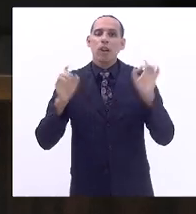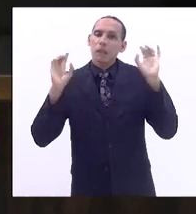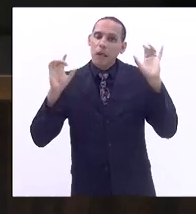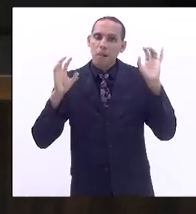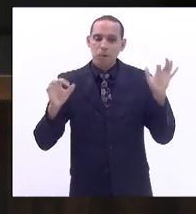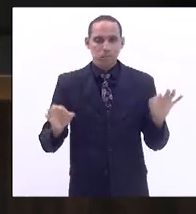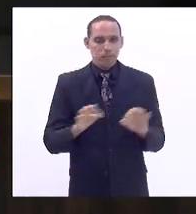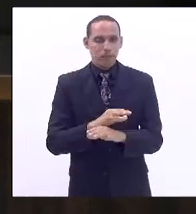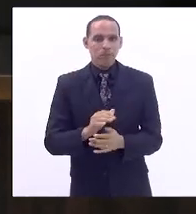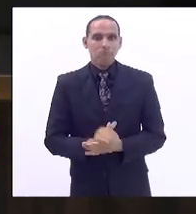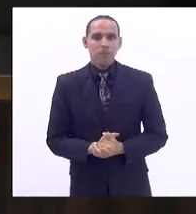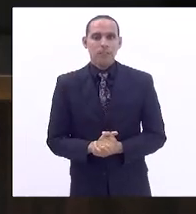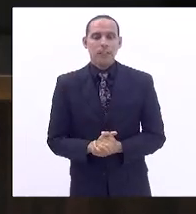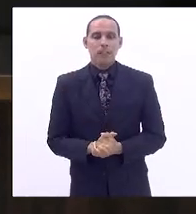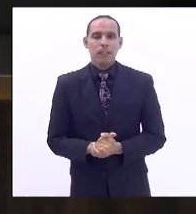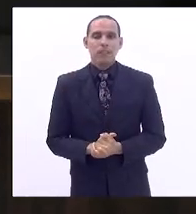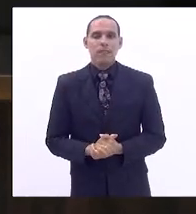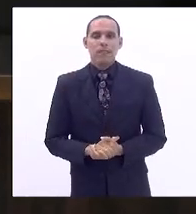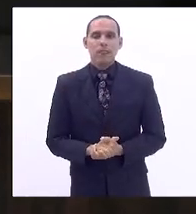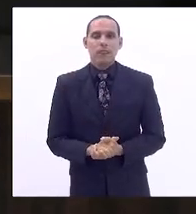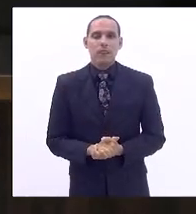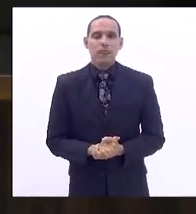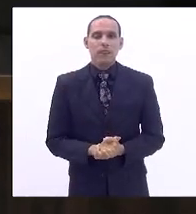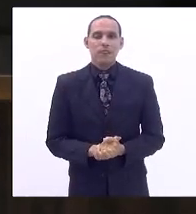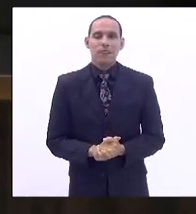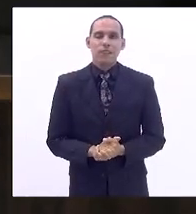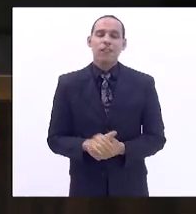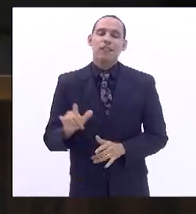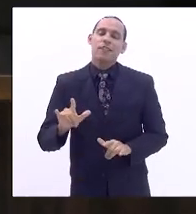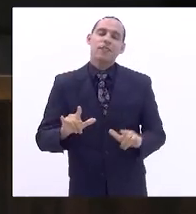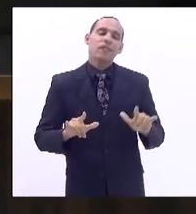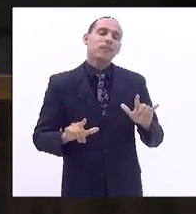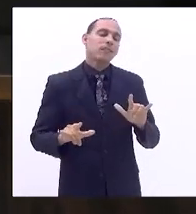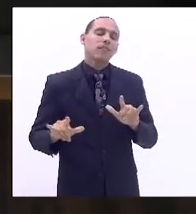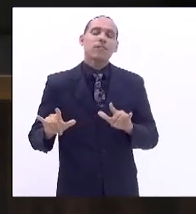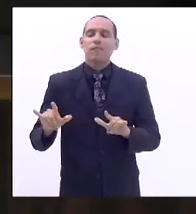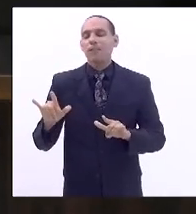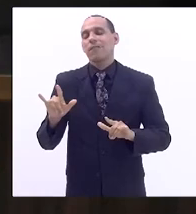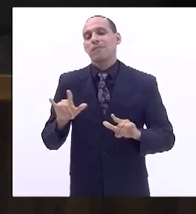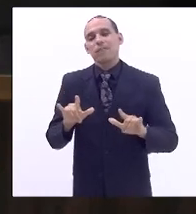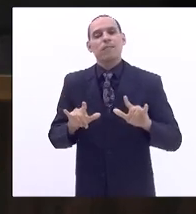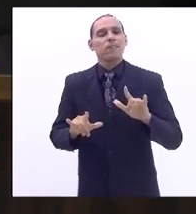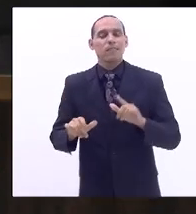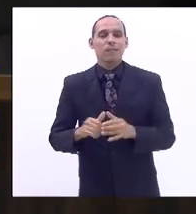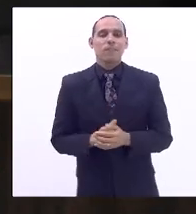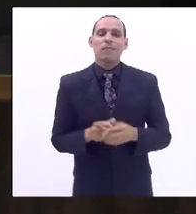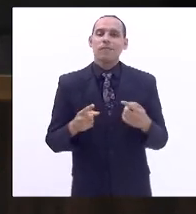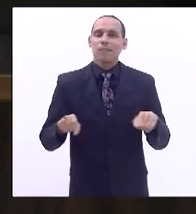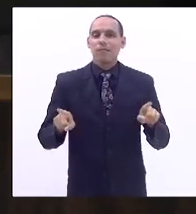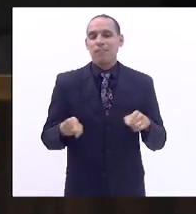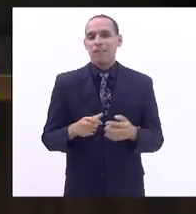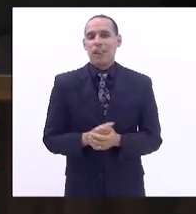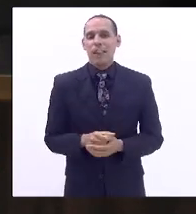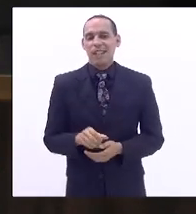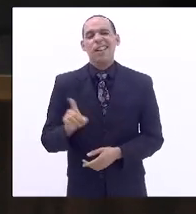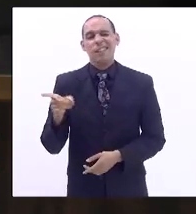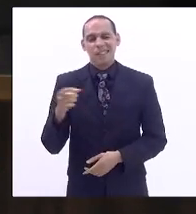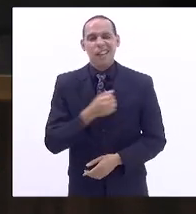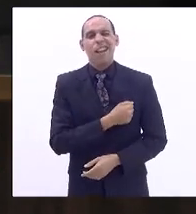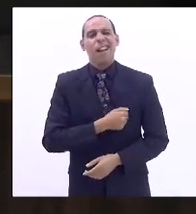mesmo está encerrada só love só love só love só não é